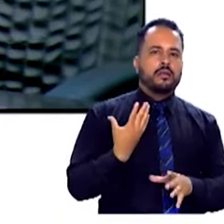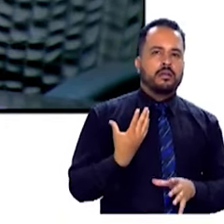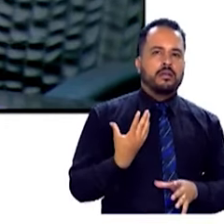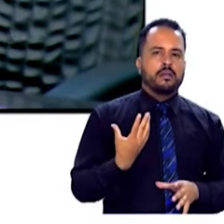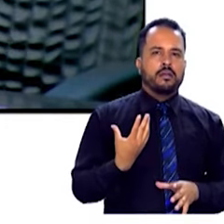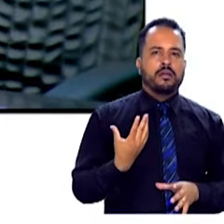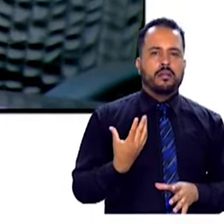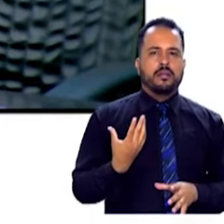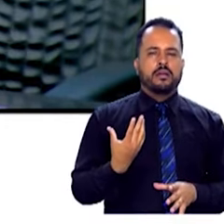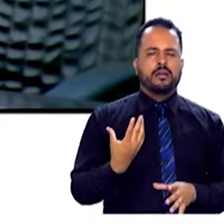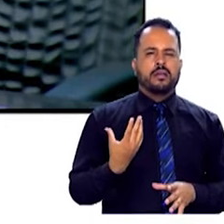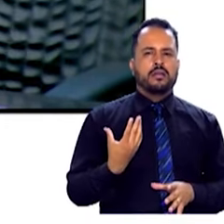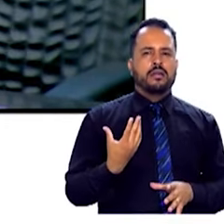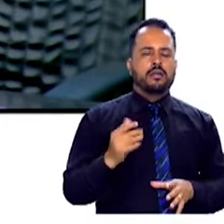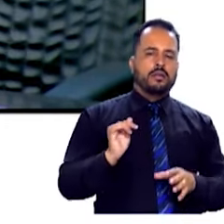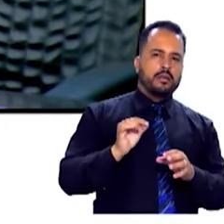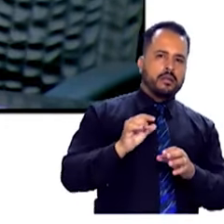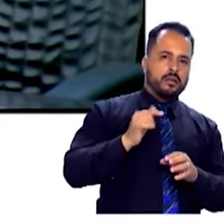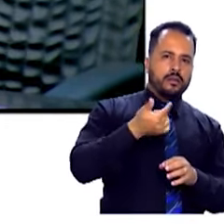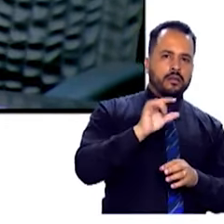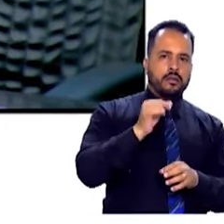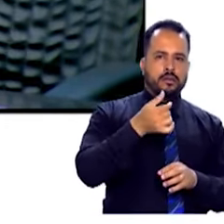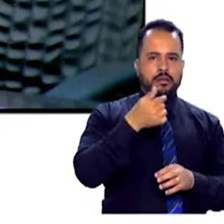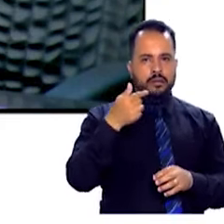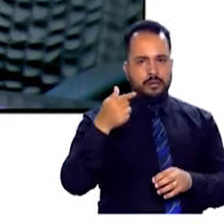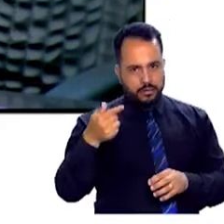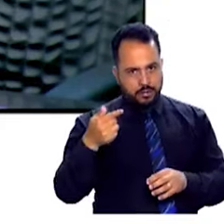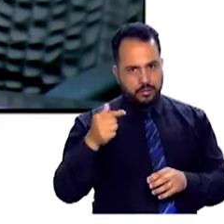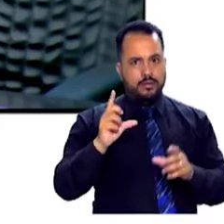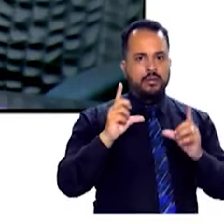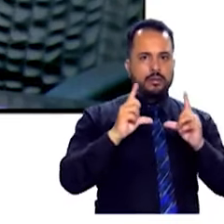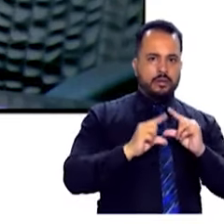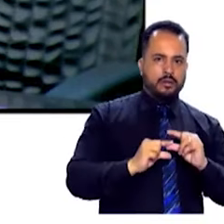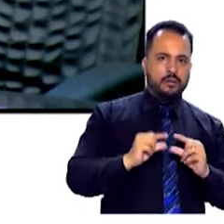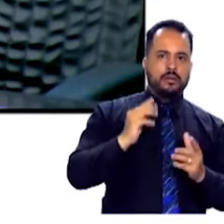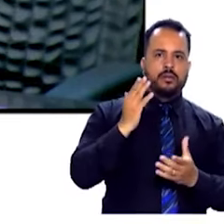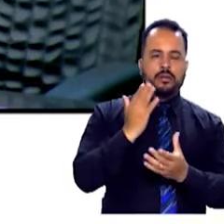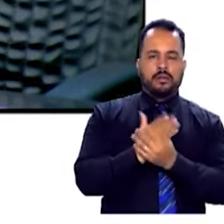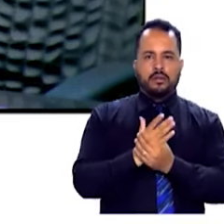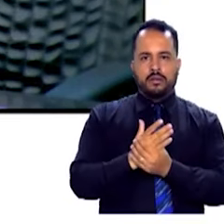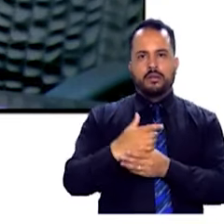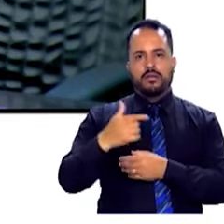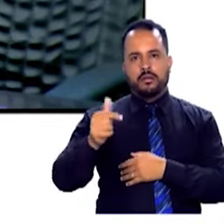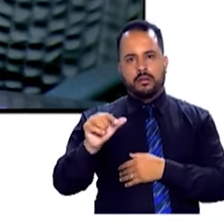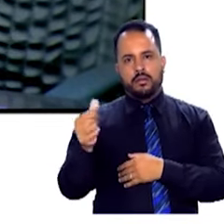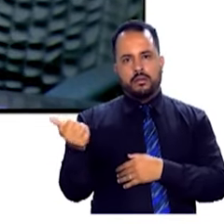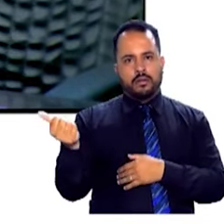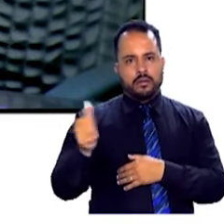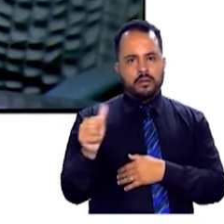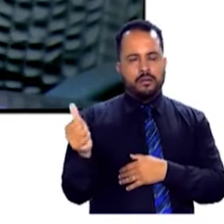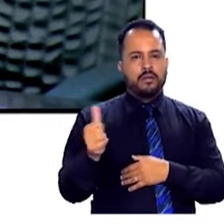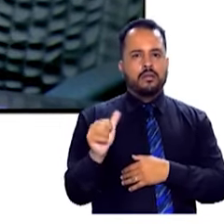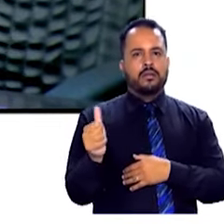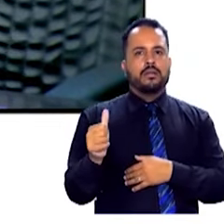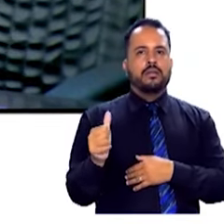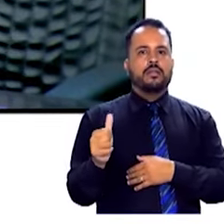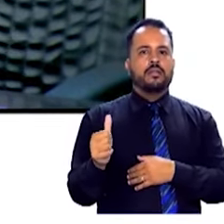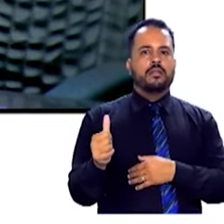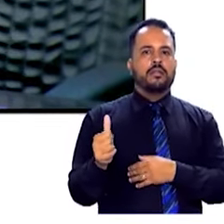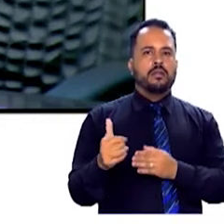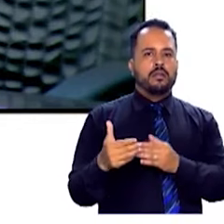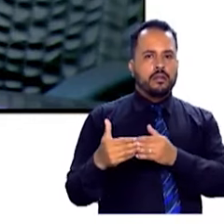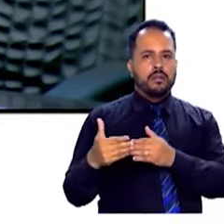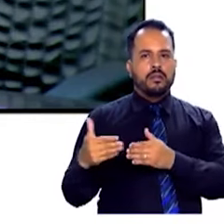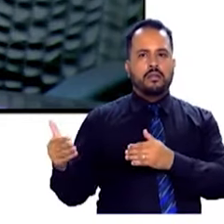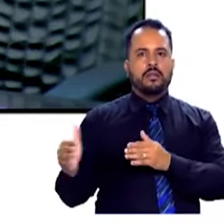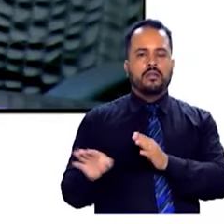efetivamente em 2007 houve uma redução do número de processos até 2011 e e depois os números voltaram a subir a partir